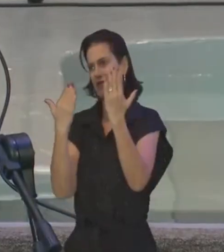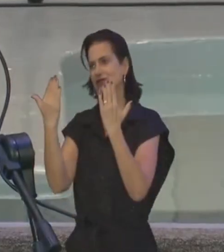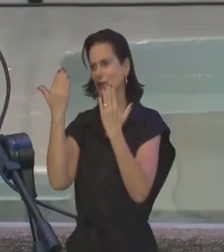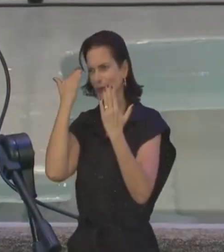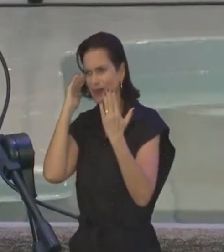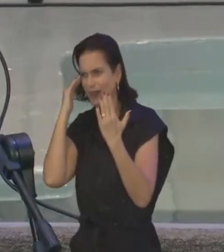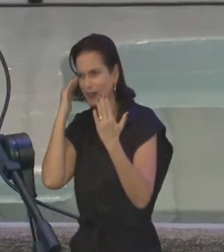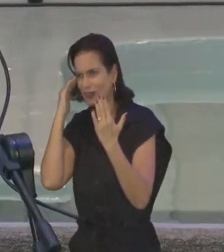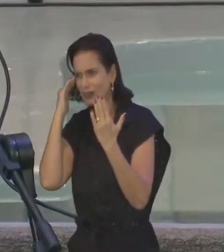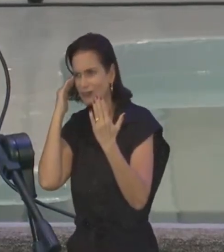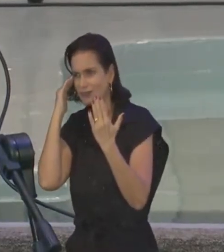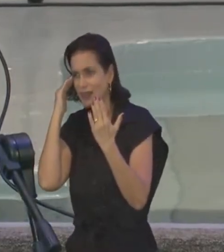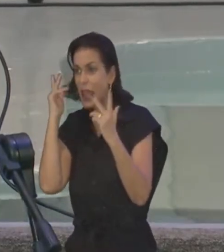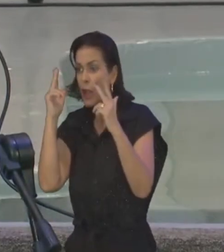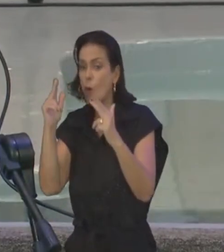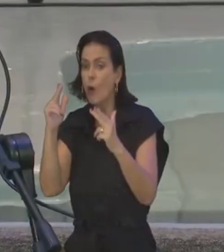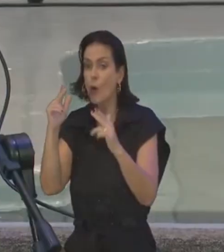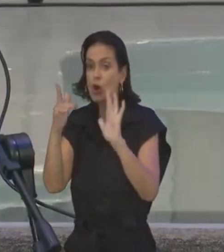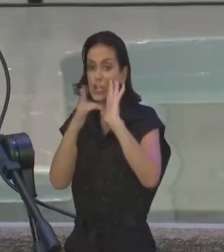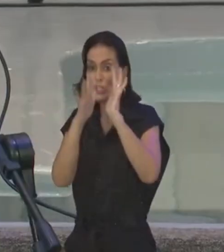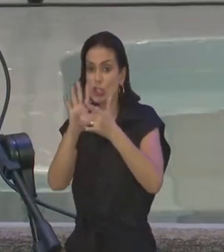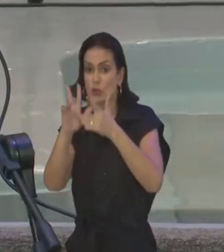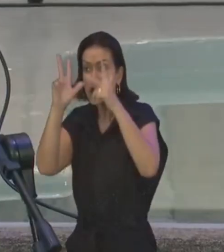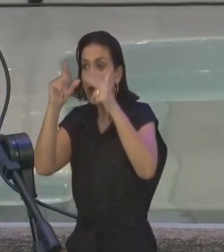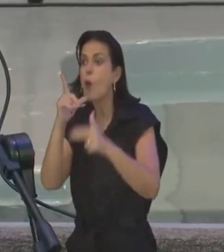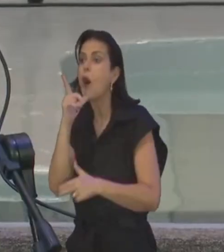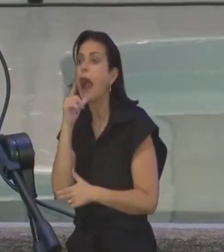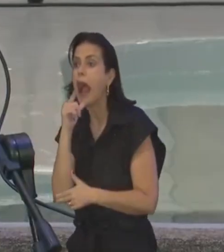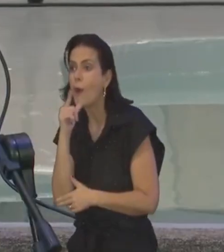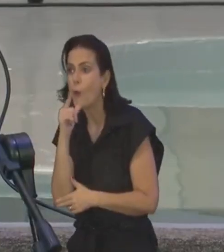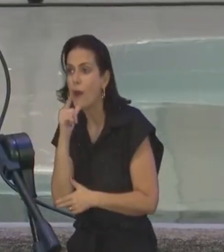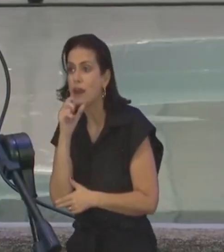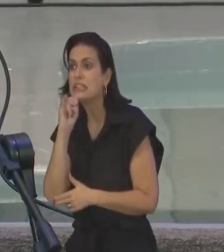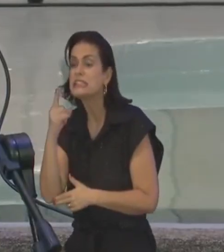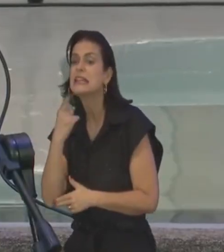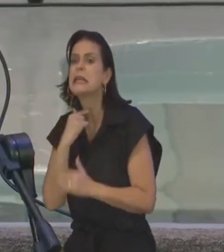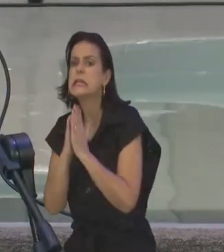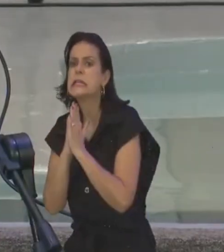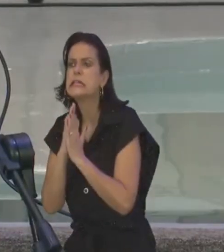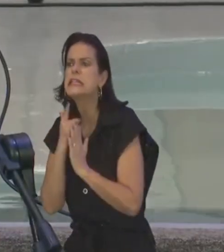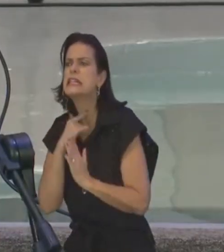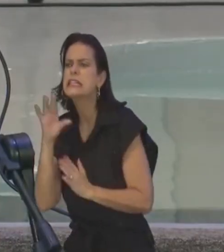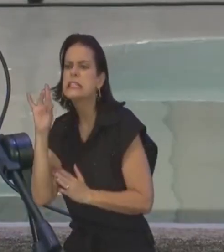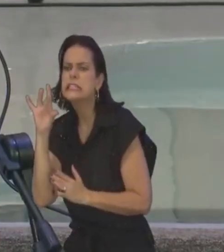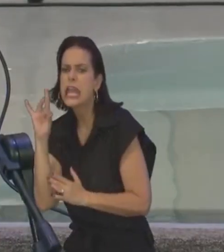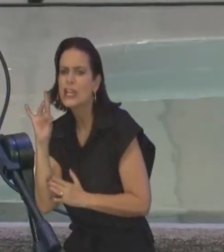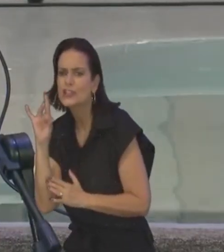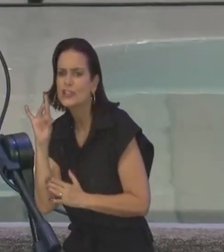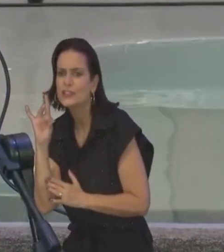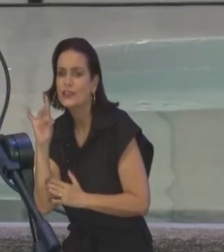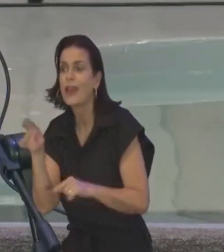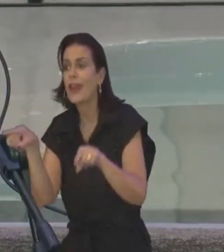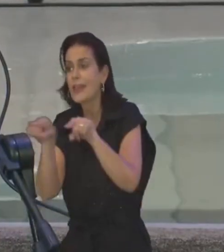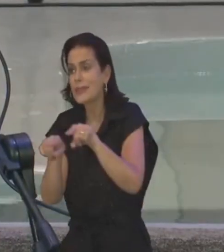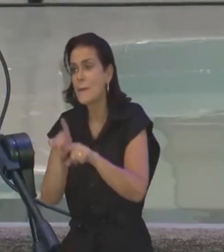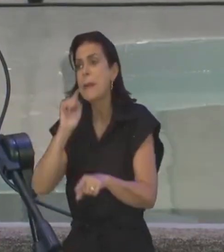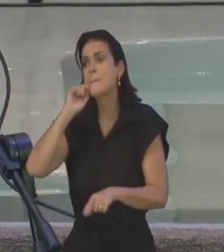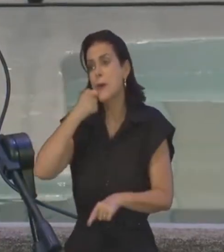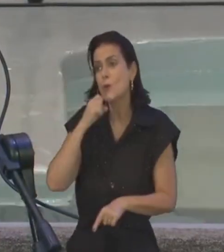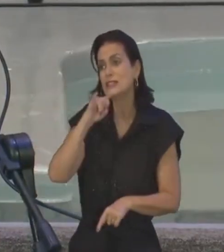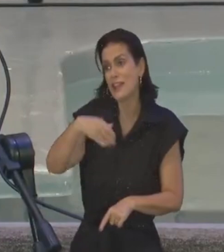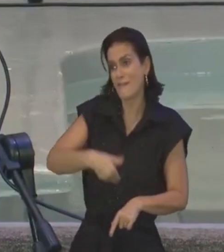pessoa de Cristo como água para quem tem sede e pão para quem tem fome. Principalmente o Novo Testamento,